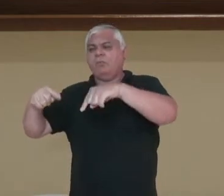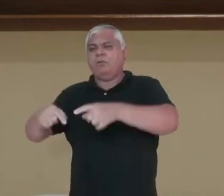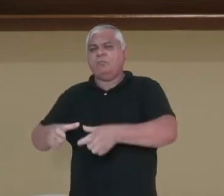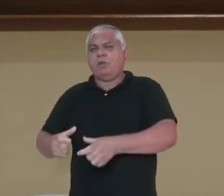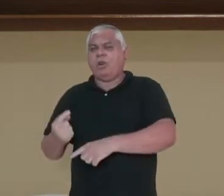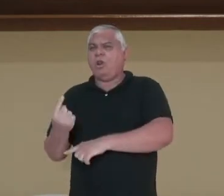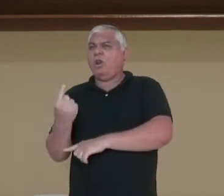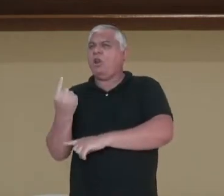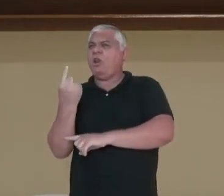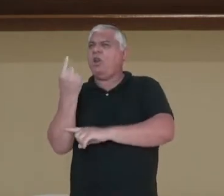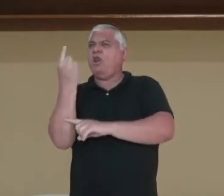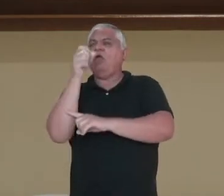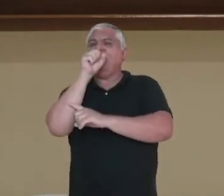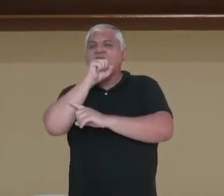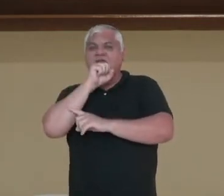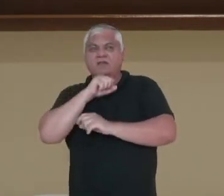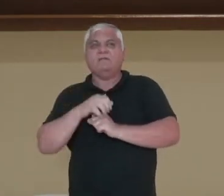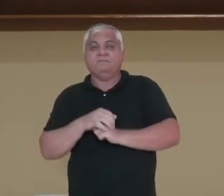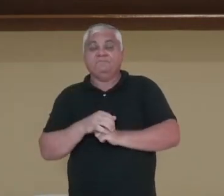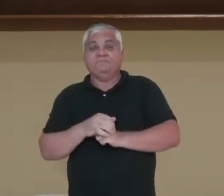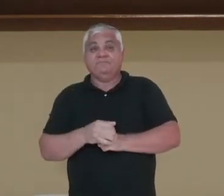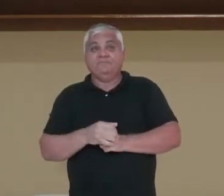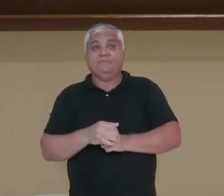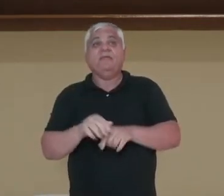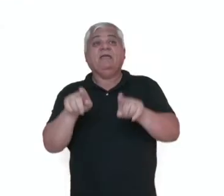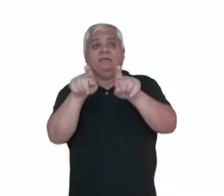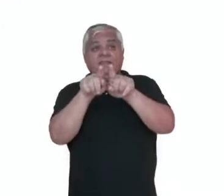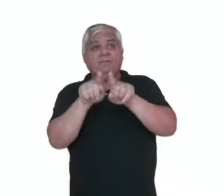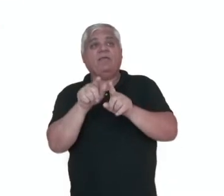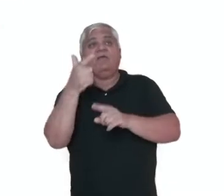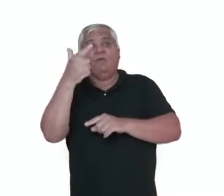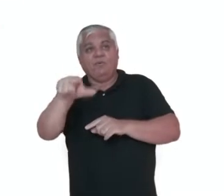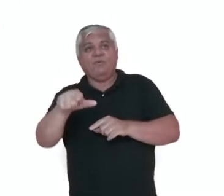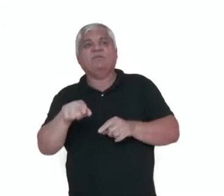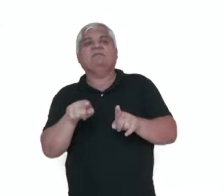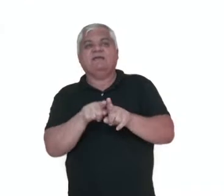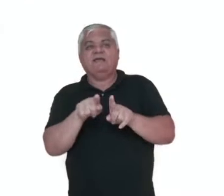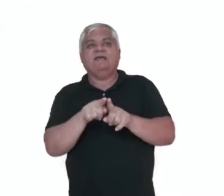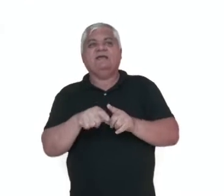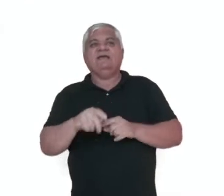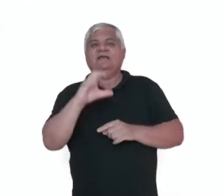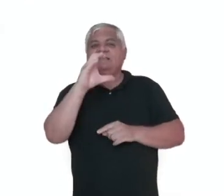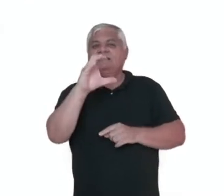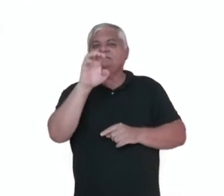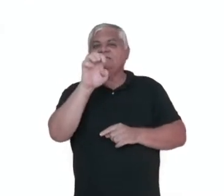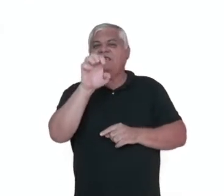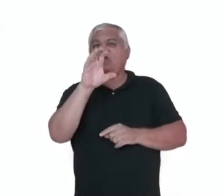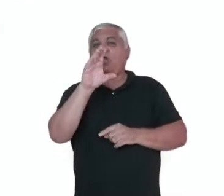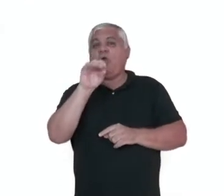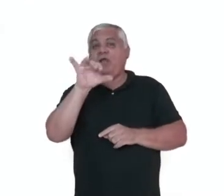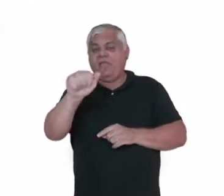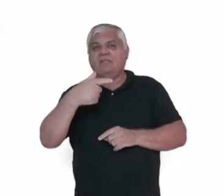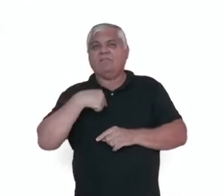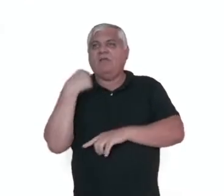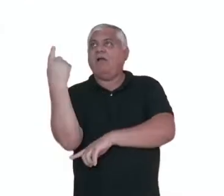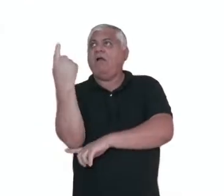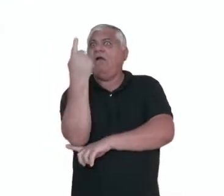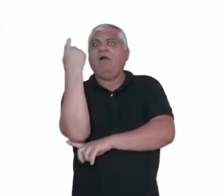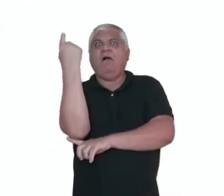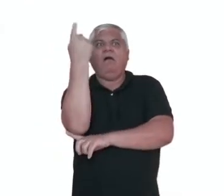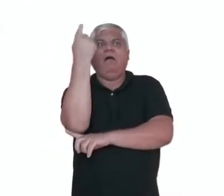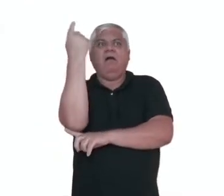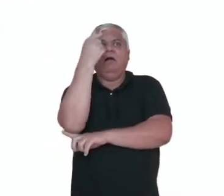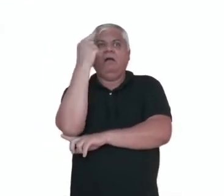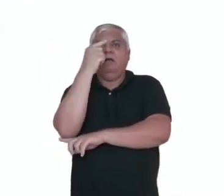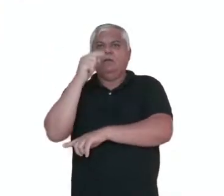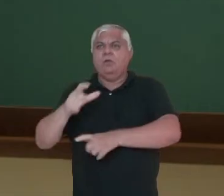envelhecendo. As sequoias também fazem parte desse grupo, inclusive tem uma imagem ali que são árvores gigantescas, né? Essa aqui é uma